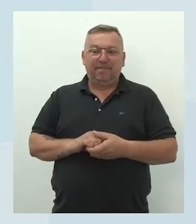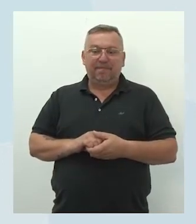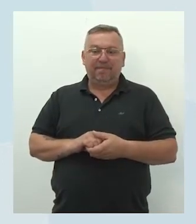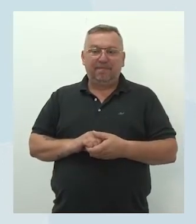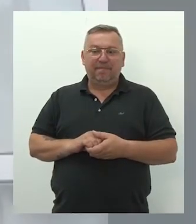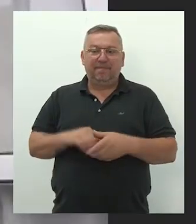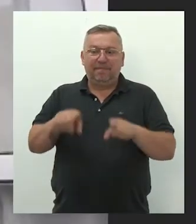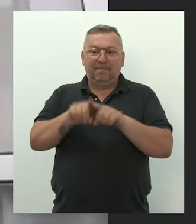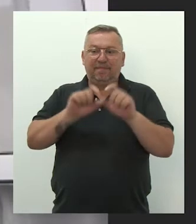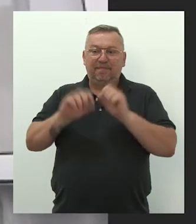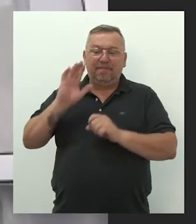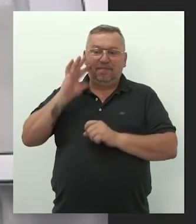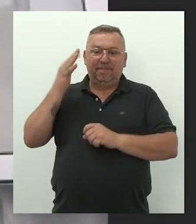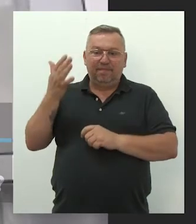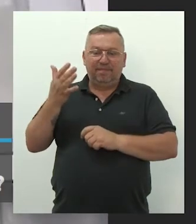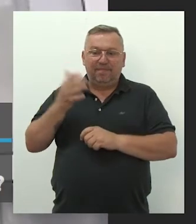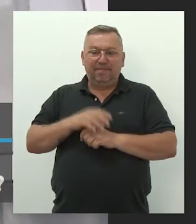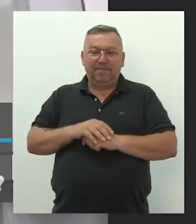E aí, Renan?